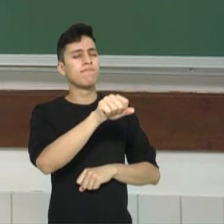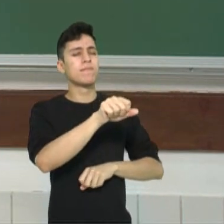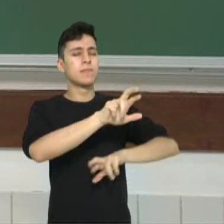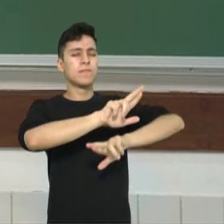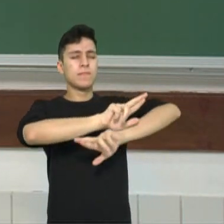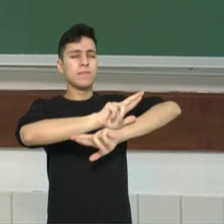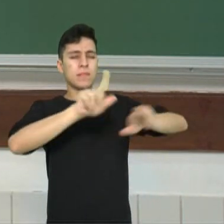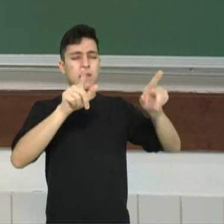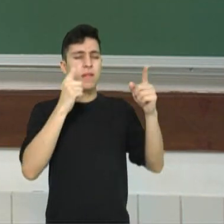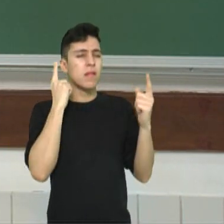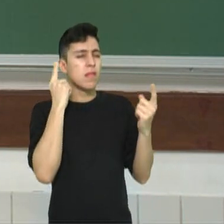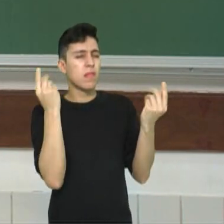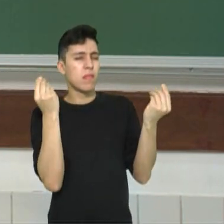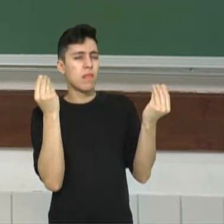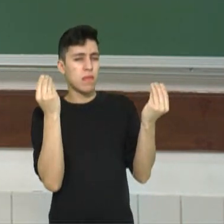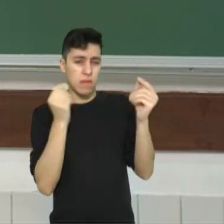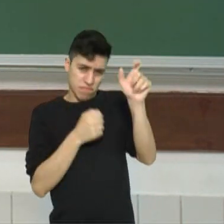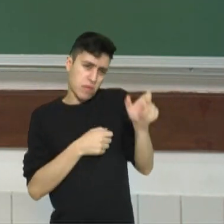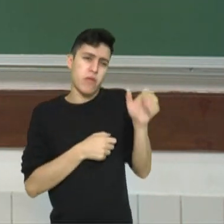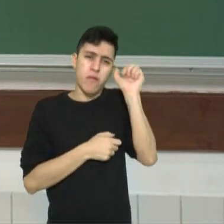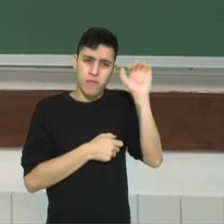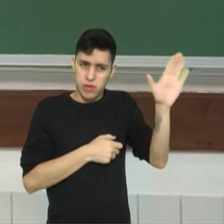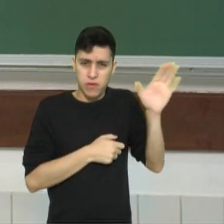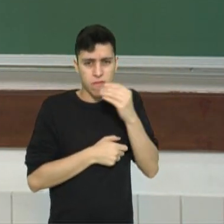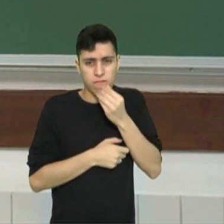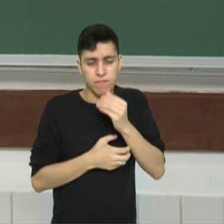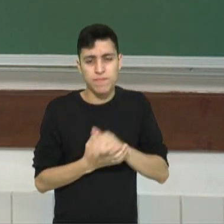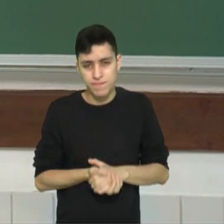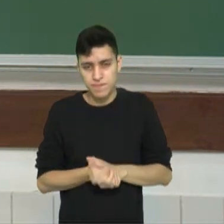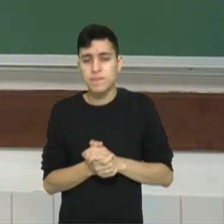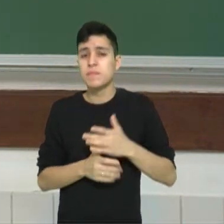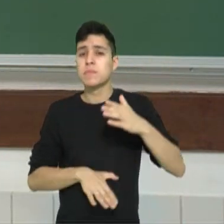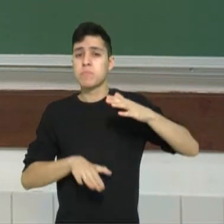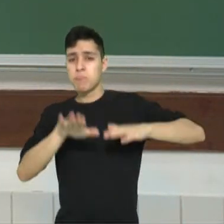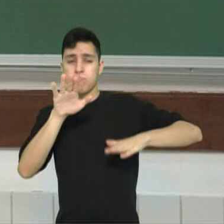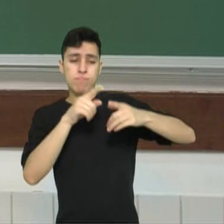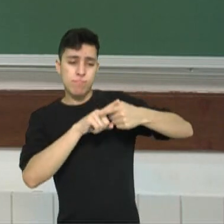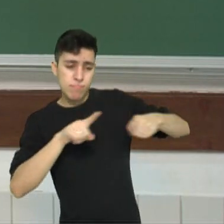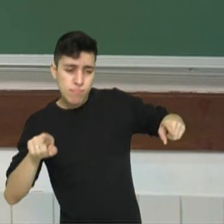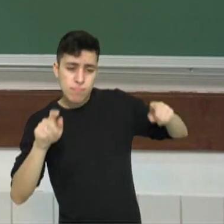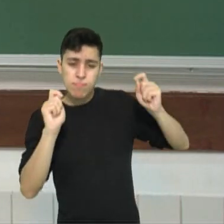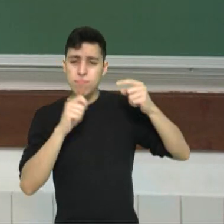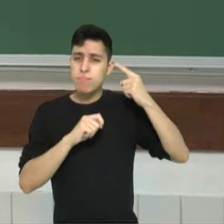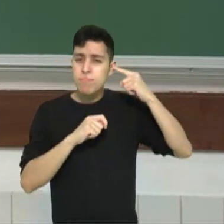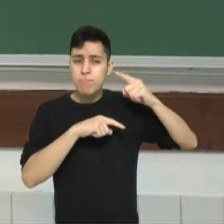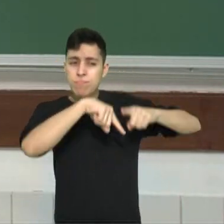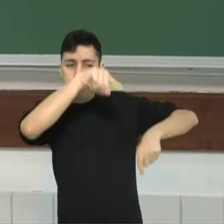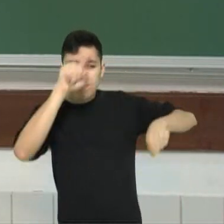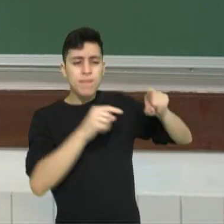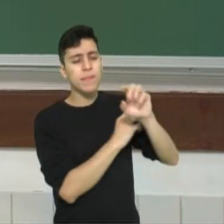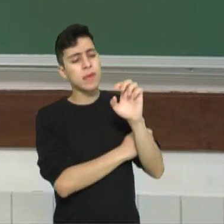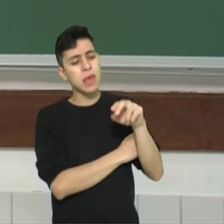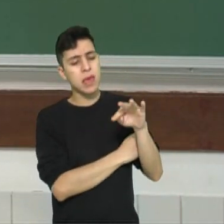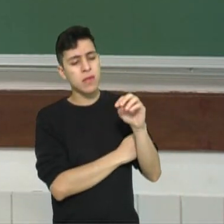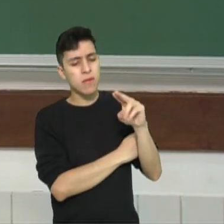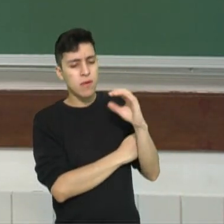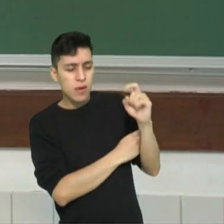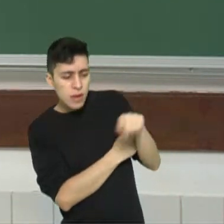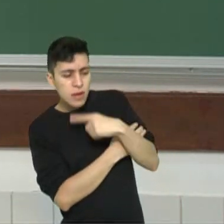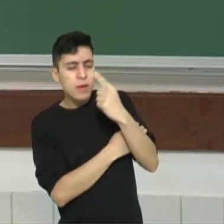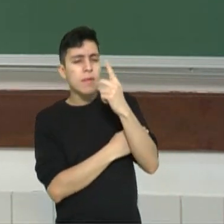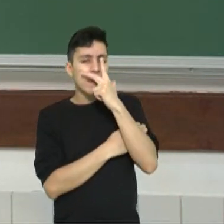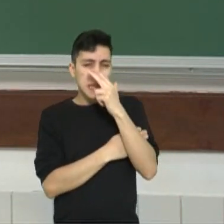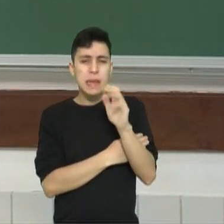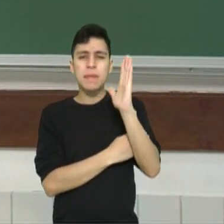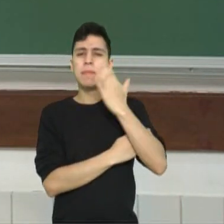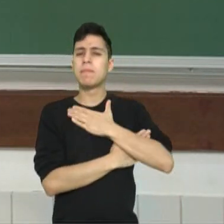na sonoridade ao qual você ouve. Dependendo da música, você consegue ter uma entonação ali que ele traz assim um pouco mais de